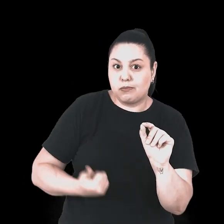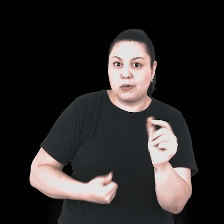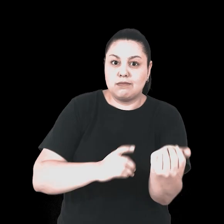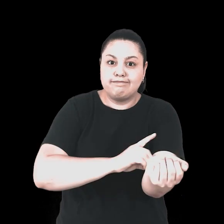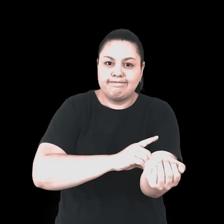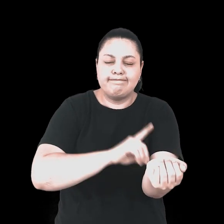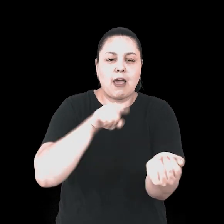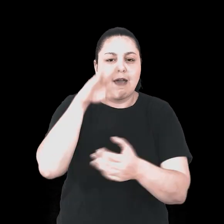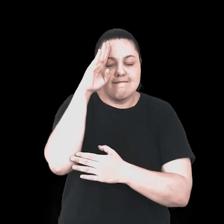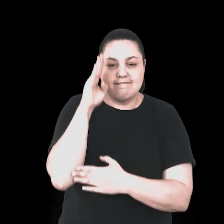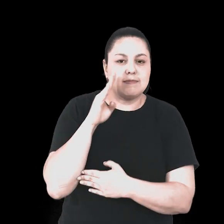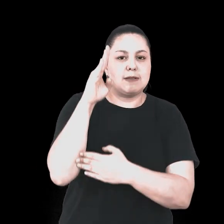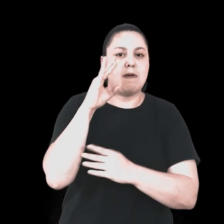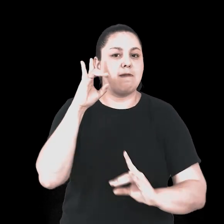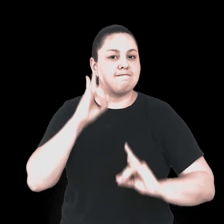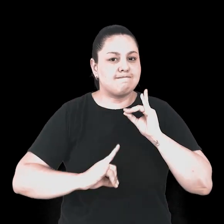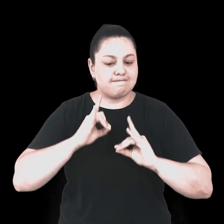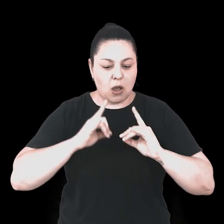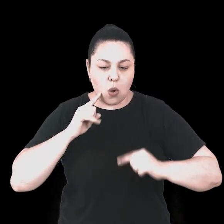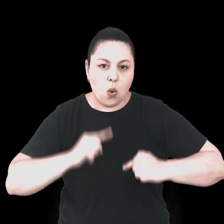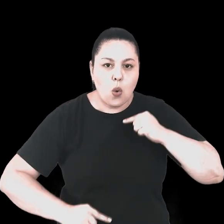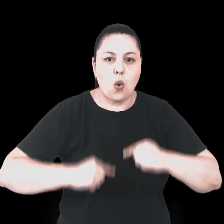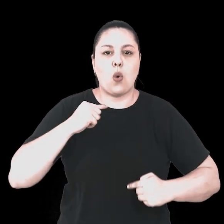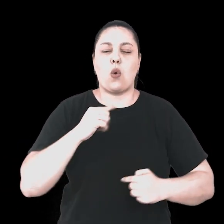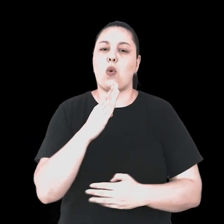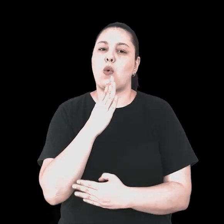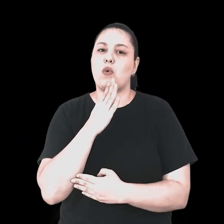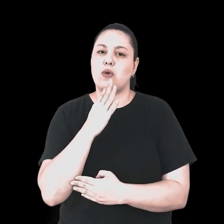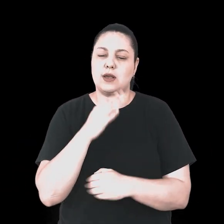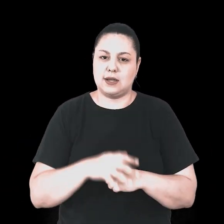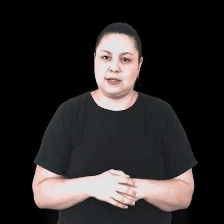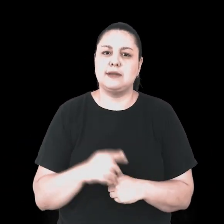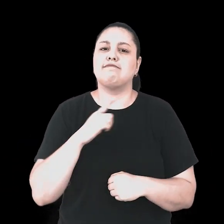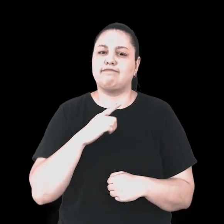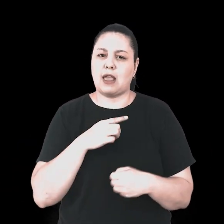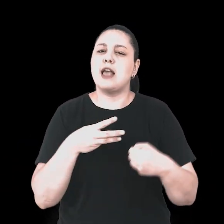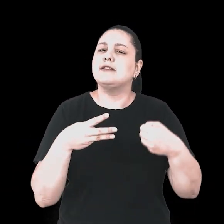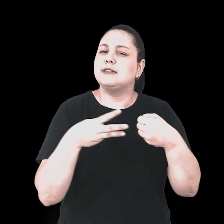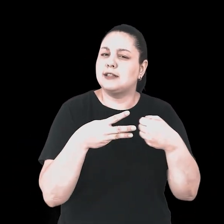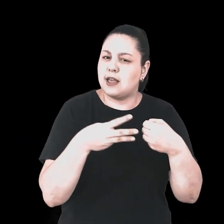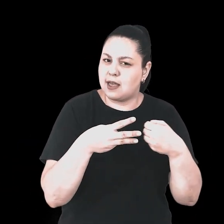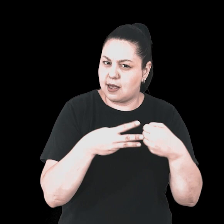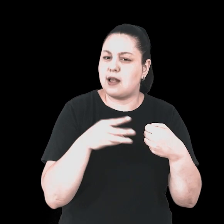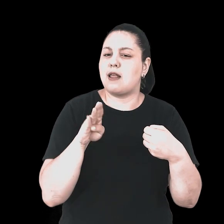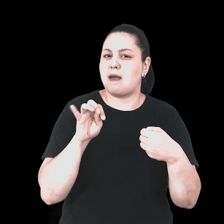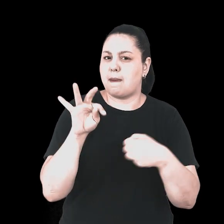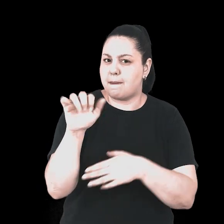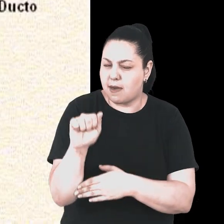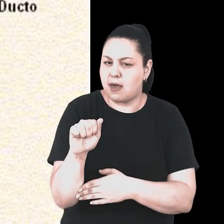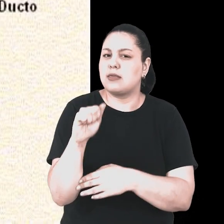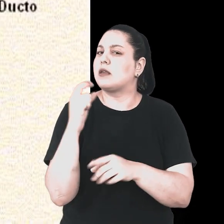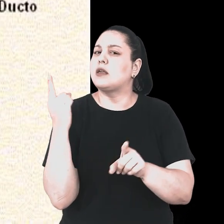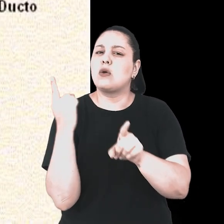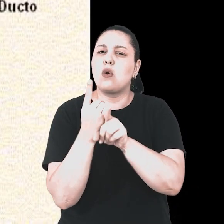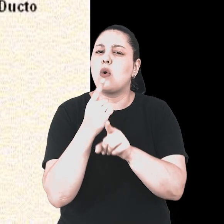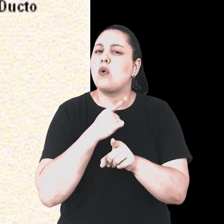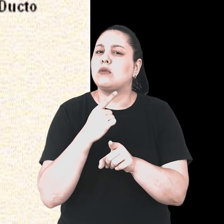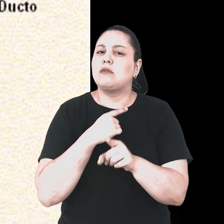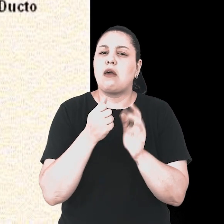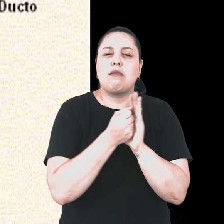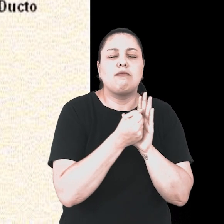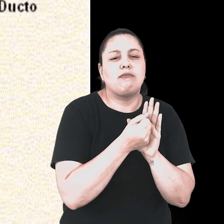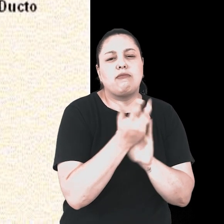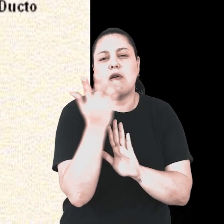dos principais hormônios anabólicos conhecidos. É secretado pelas células beta-pancreáticas, as quais se encontram